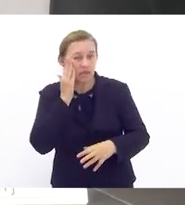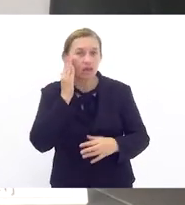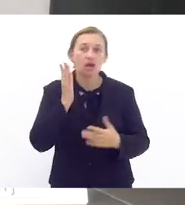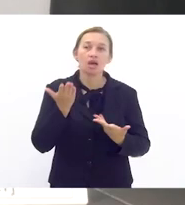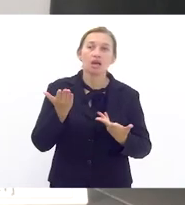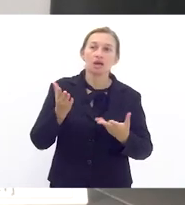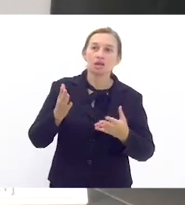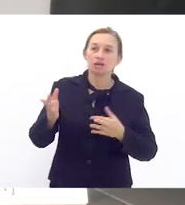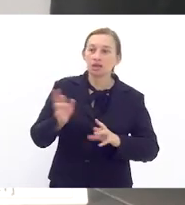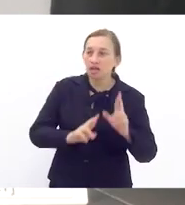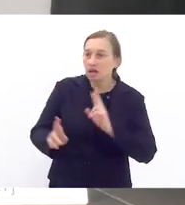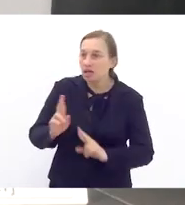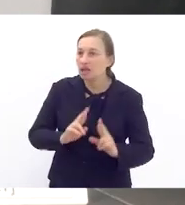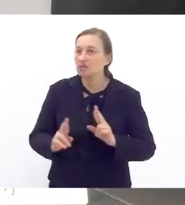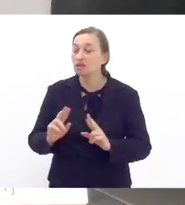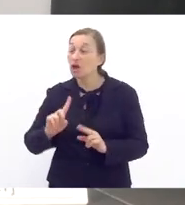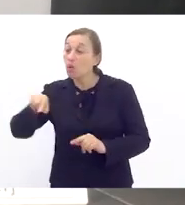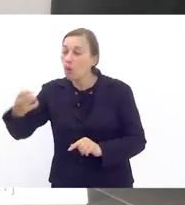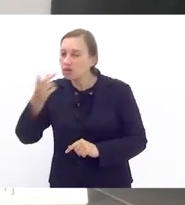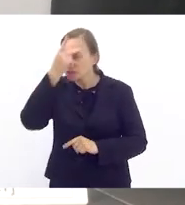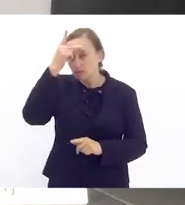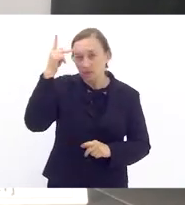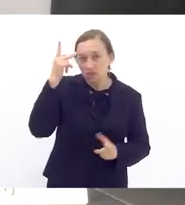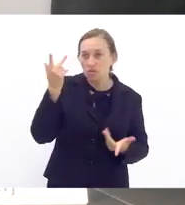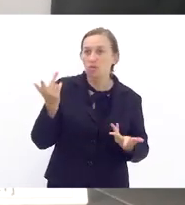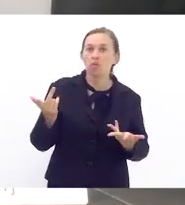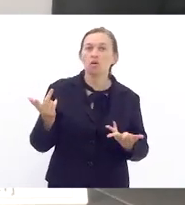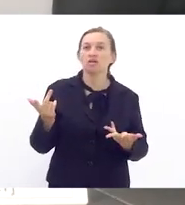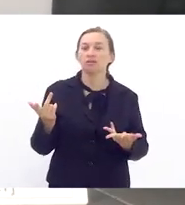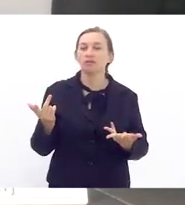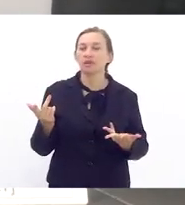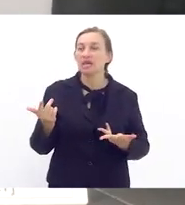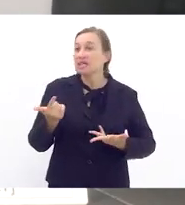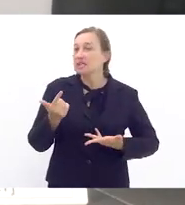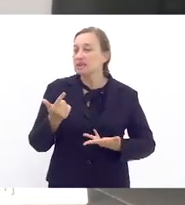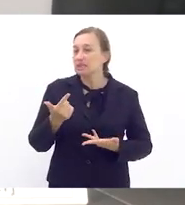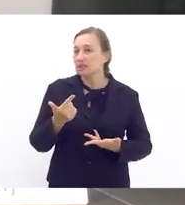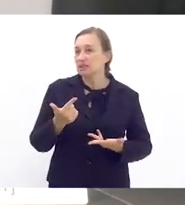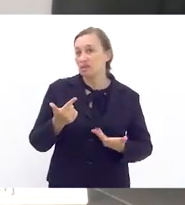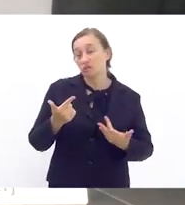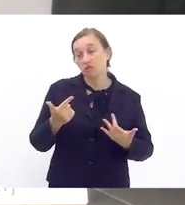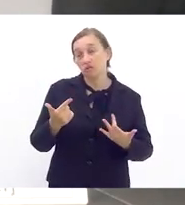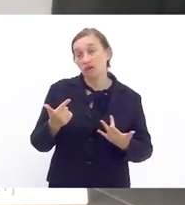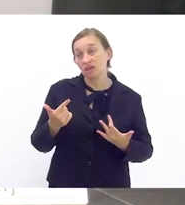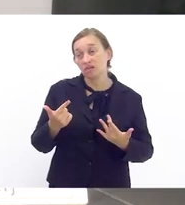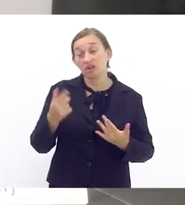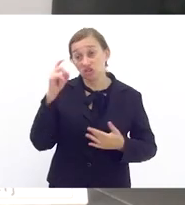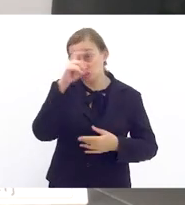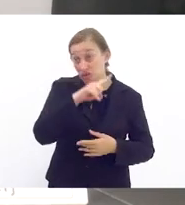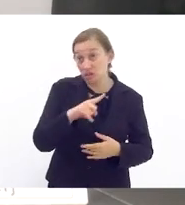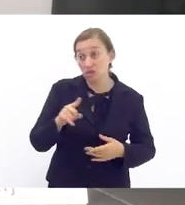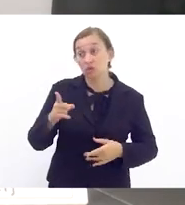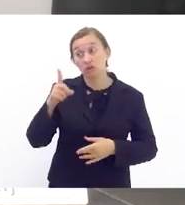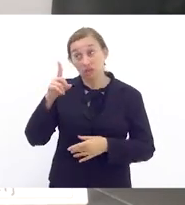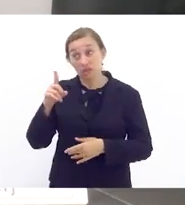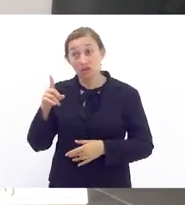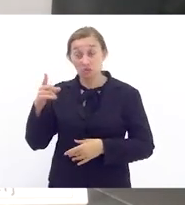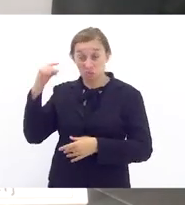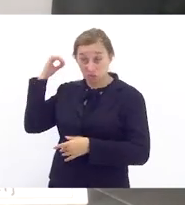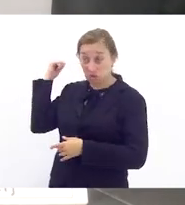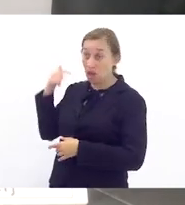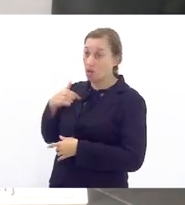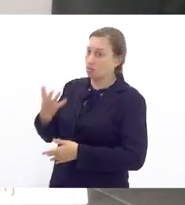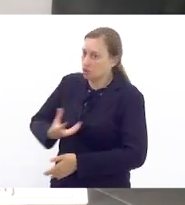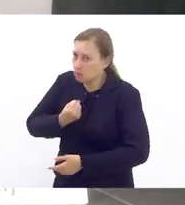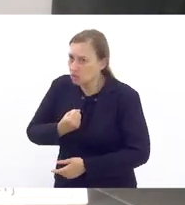tem que interagir com outras pessoas, né? Senão a gente fica exposto. Eu, sinceramente, aquela vez eu fiquei assustado. E lá tinha